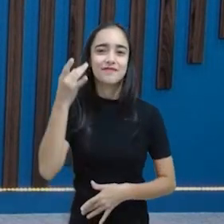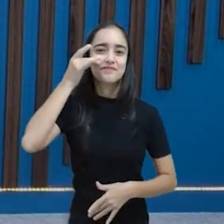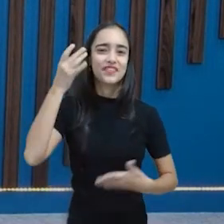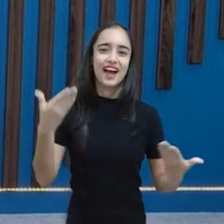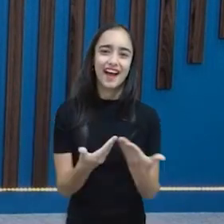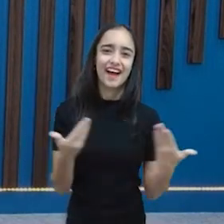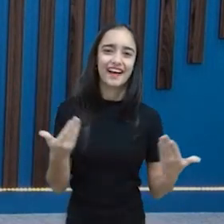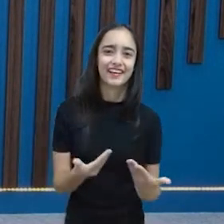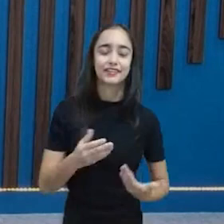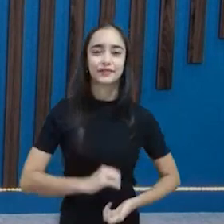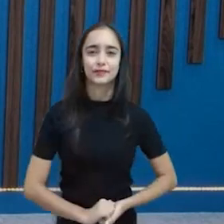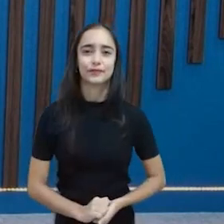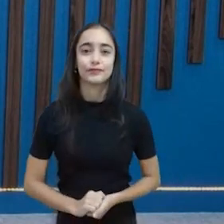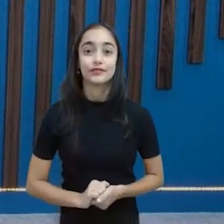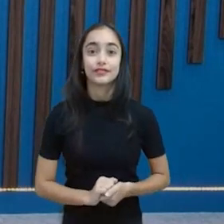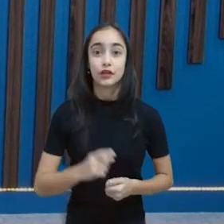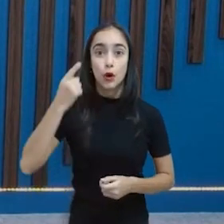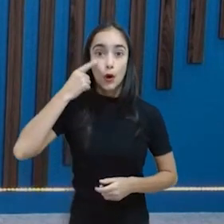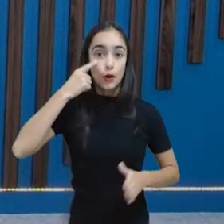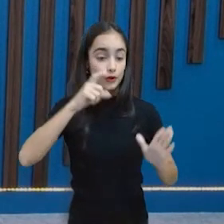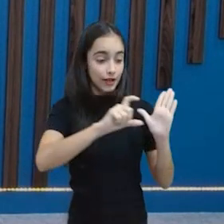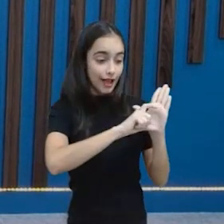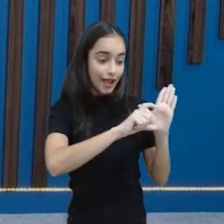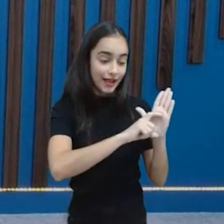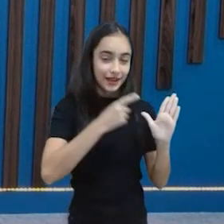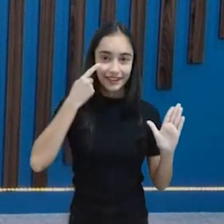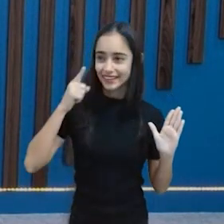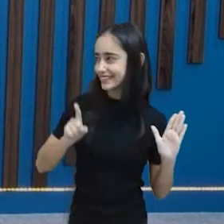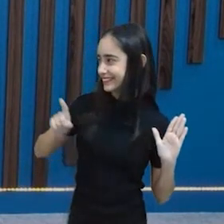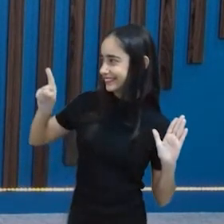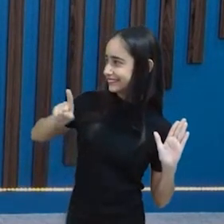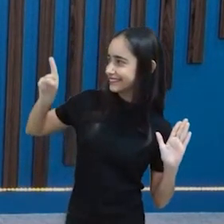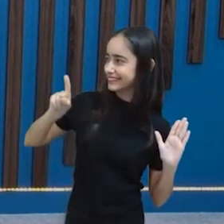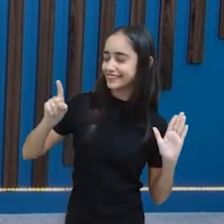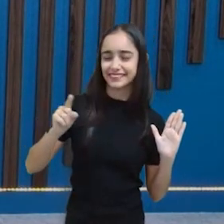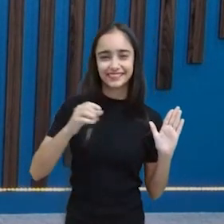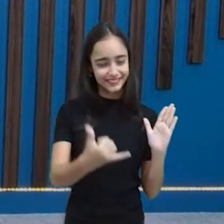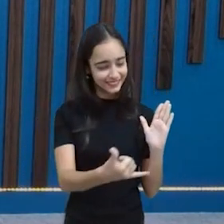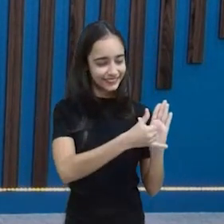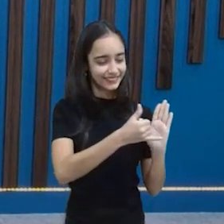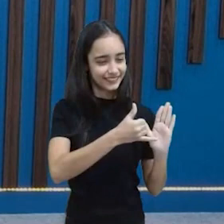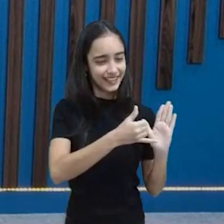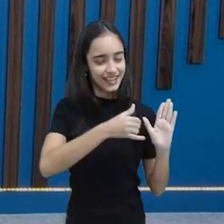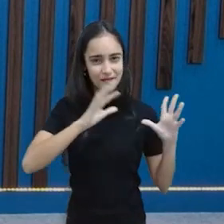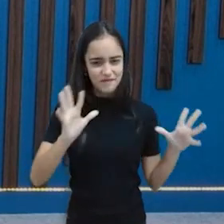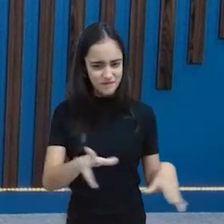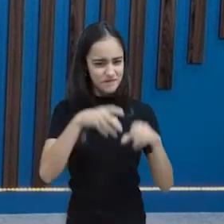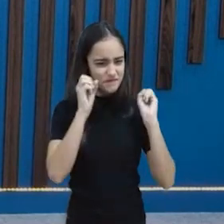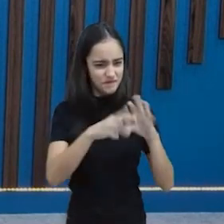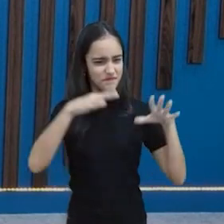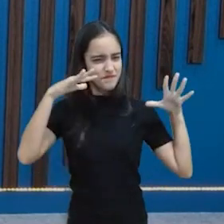que legal. Os QR Codes vai aparecer, olha aí, na sua telinha como um toque de mágica, e você